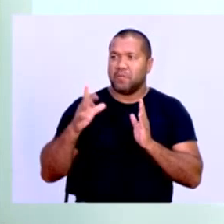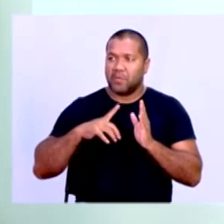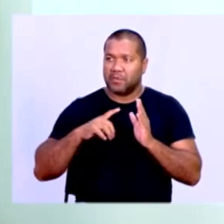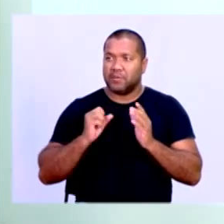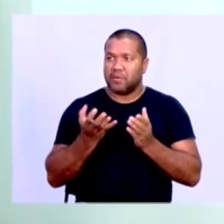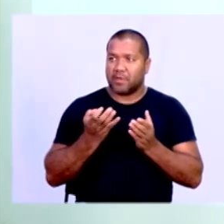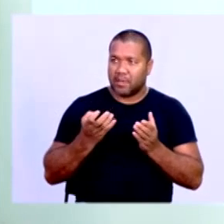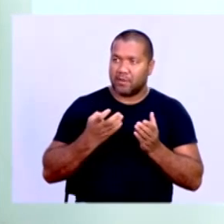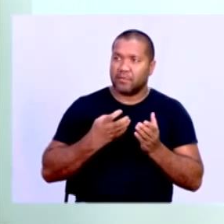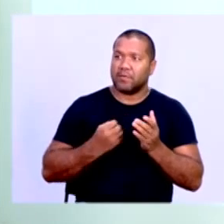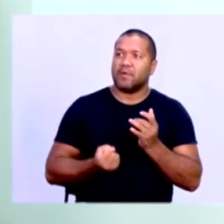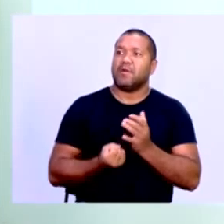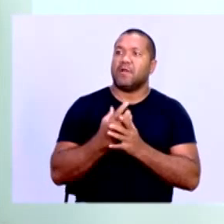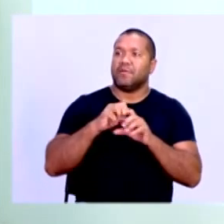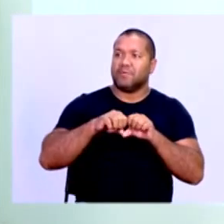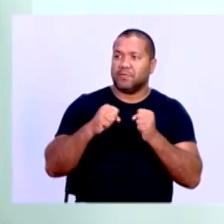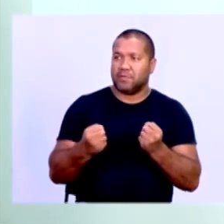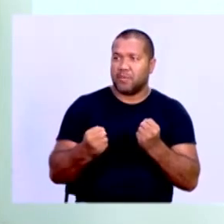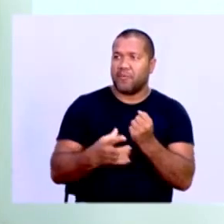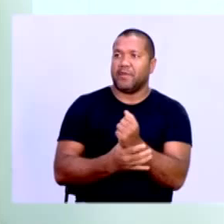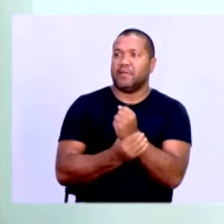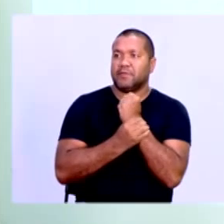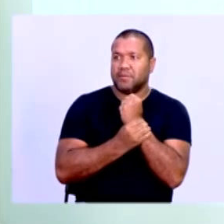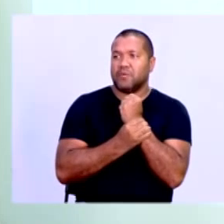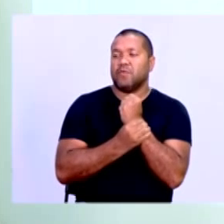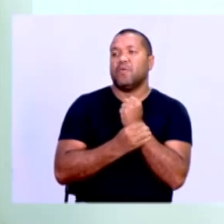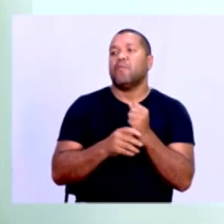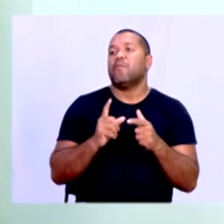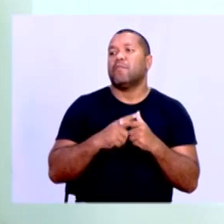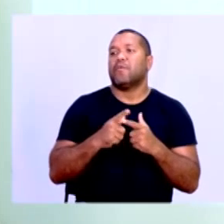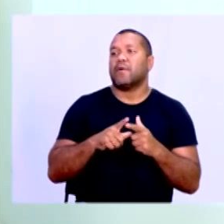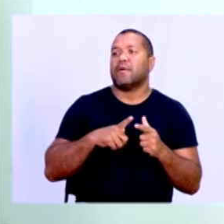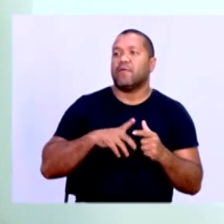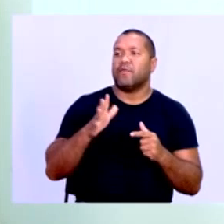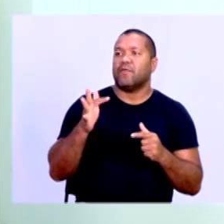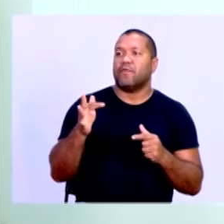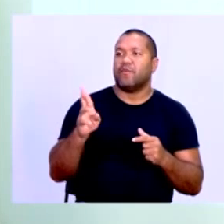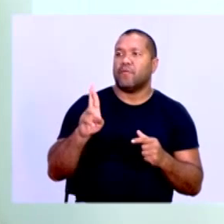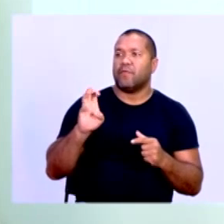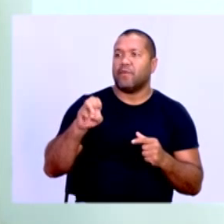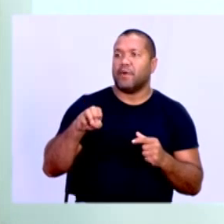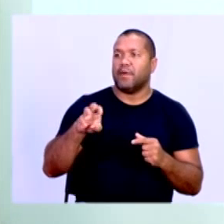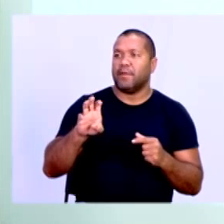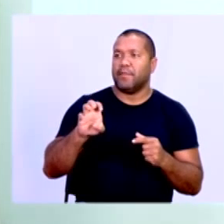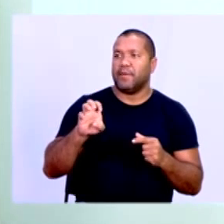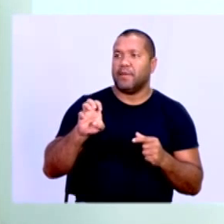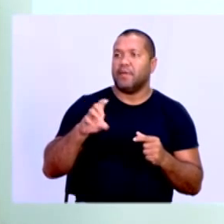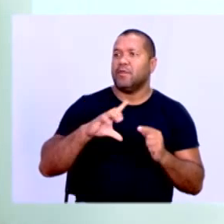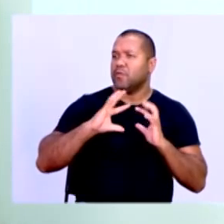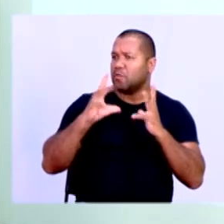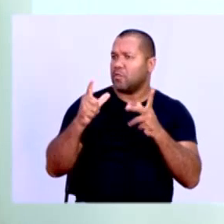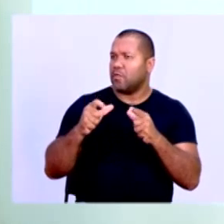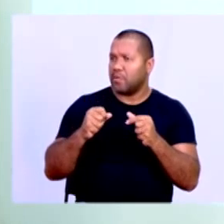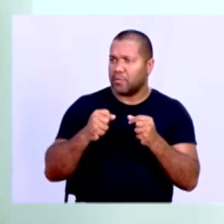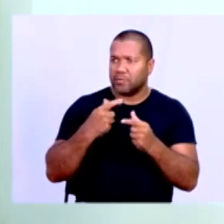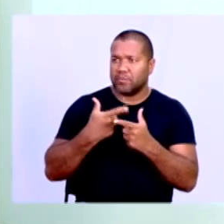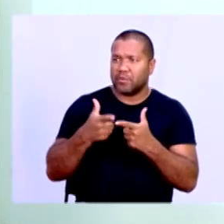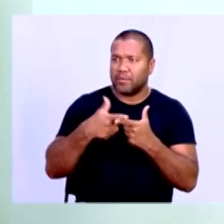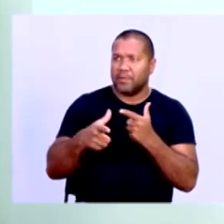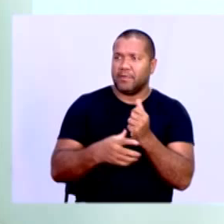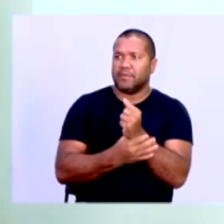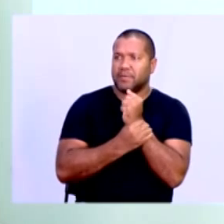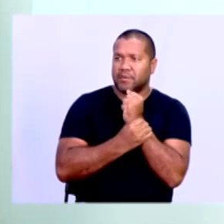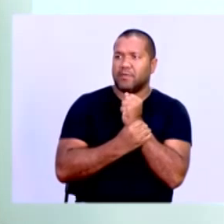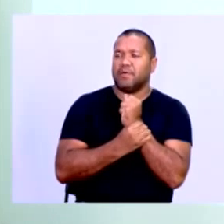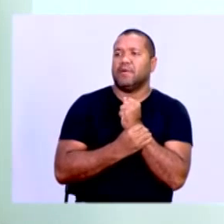estar seguro, porque o framework me traz todos os recursos de segurança. Por exemplo, todos aqueles riscos que a gente viu na